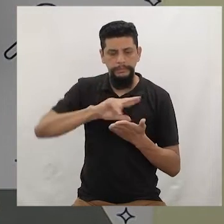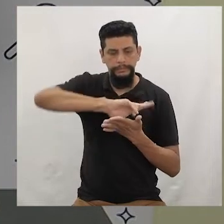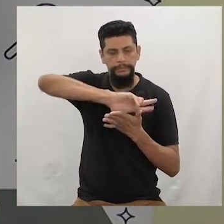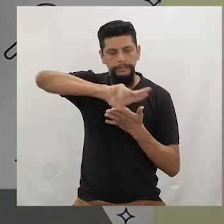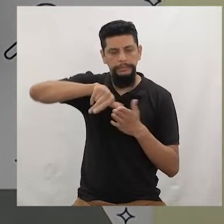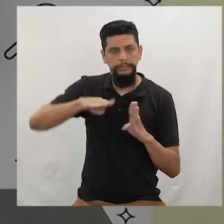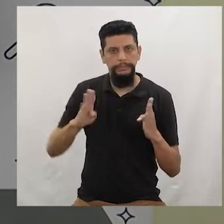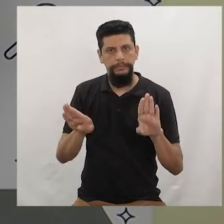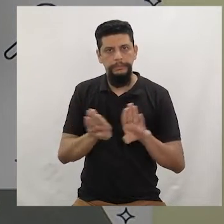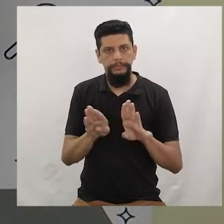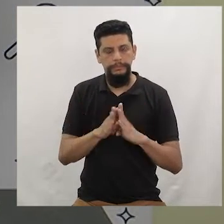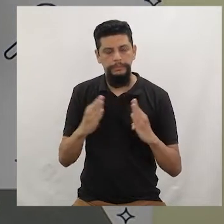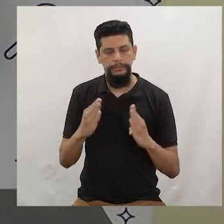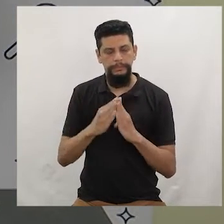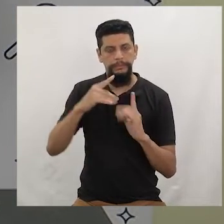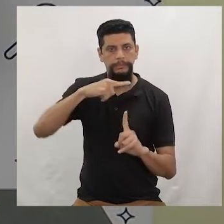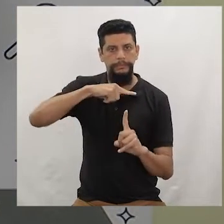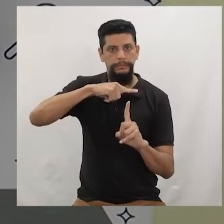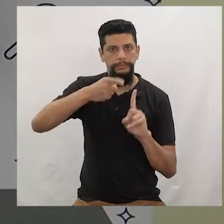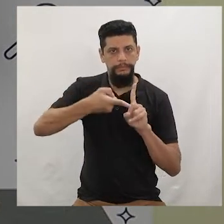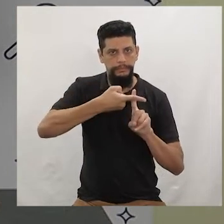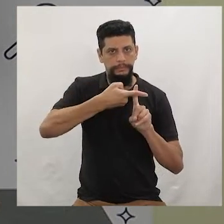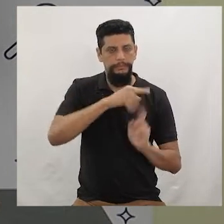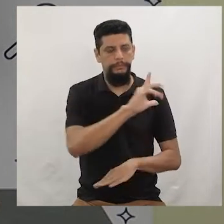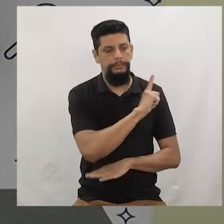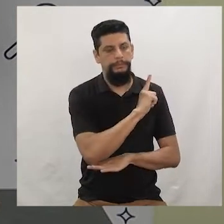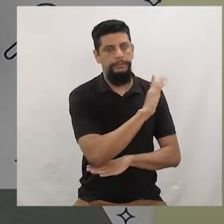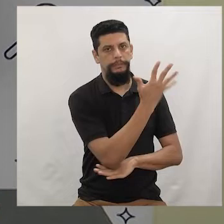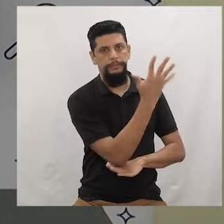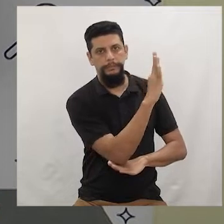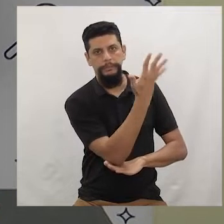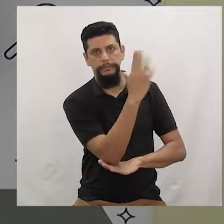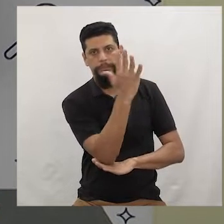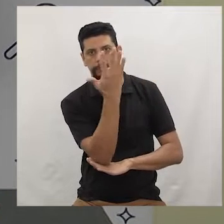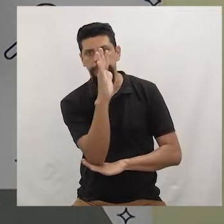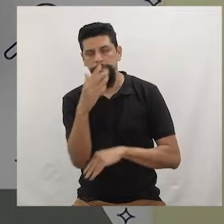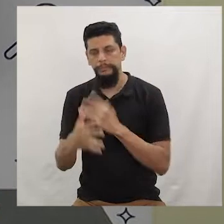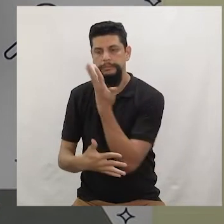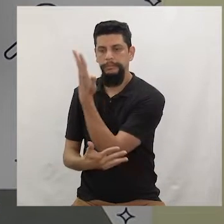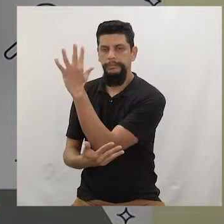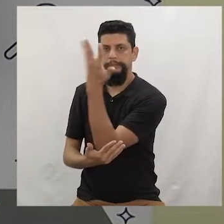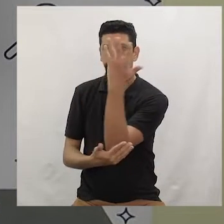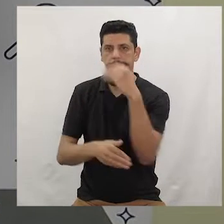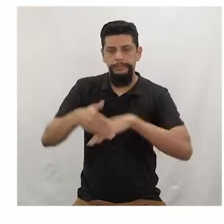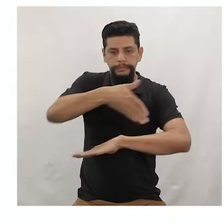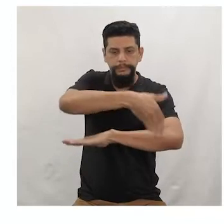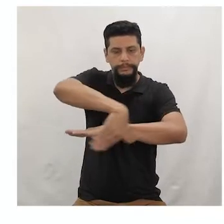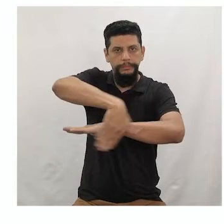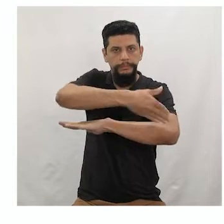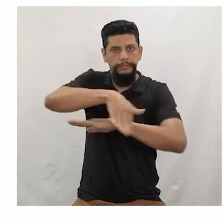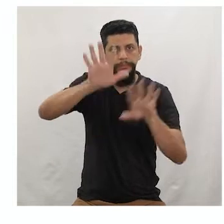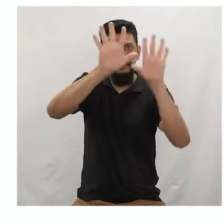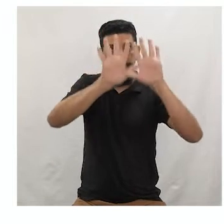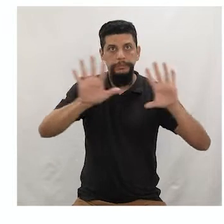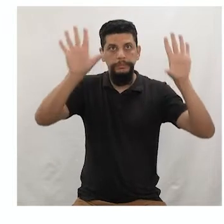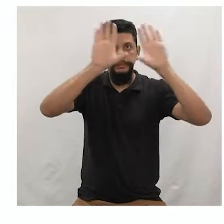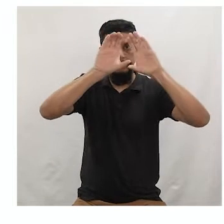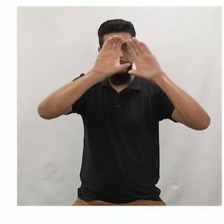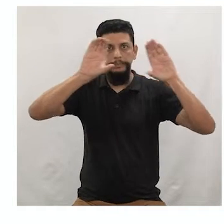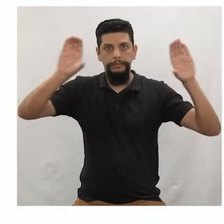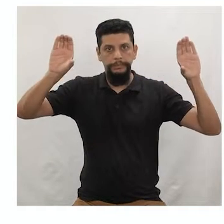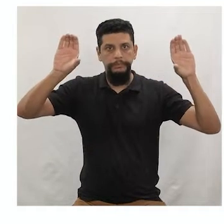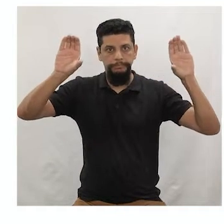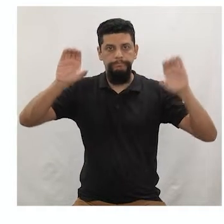casas, tem até uma igreja, tem árvores, rua, tem nuvem